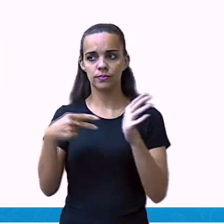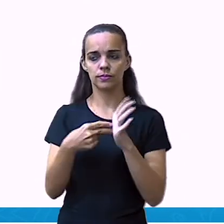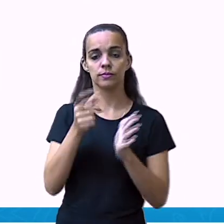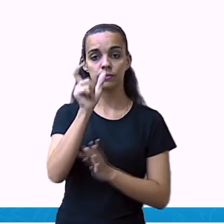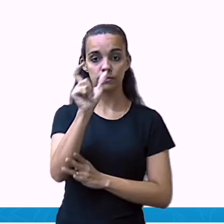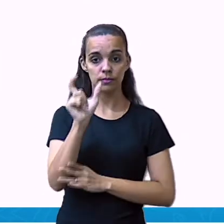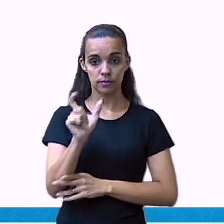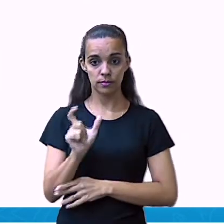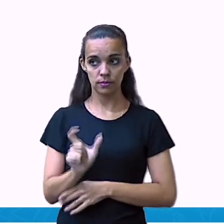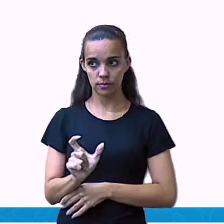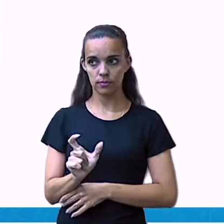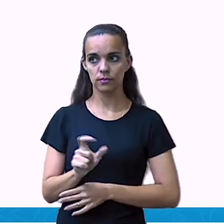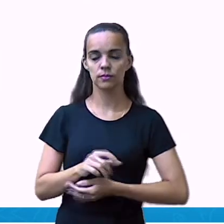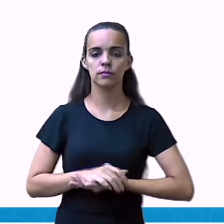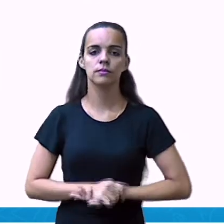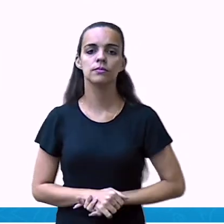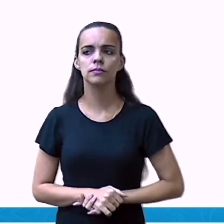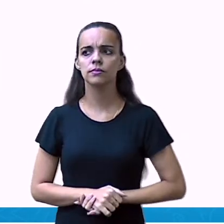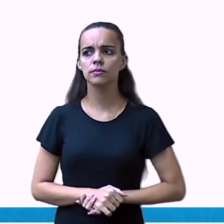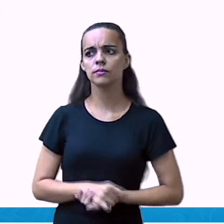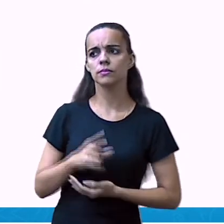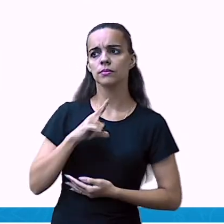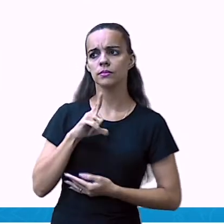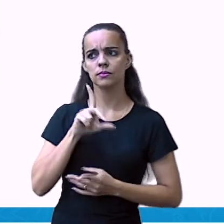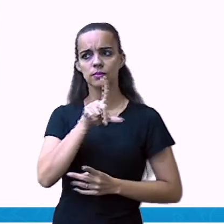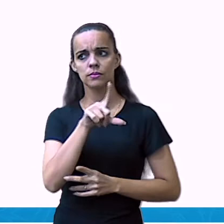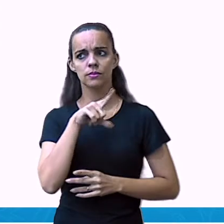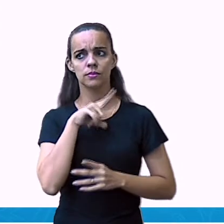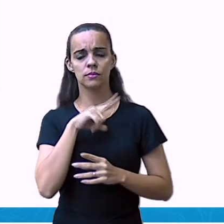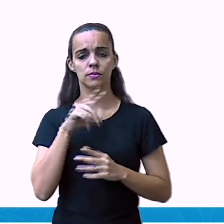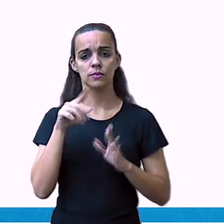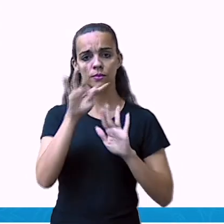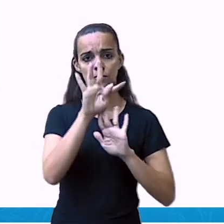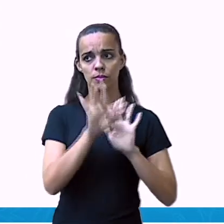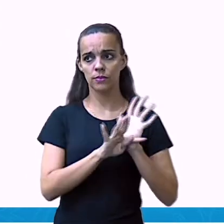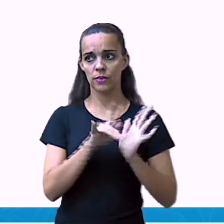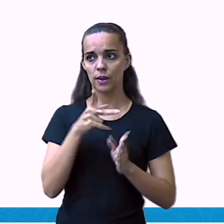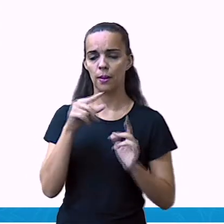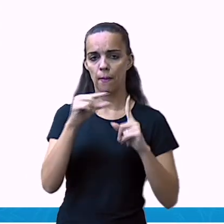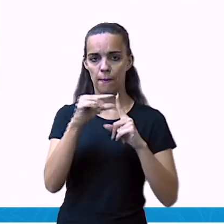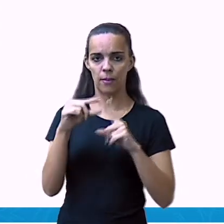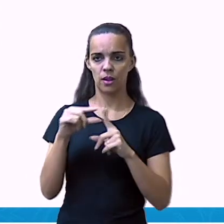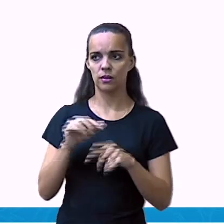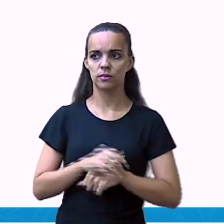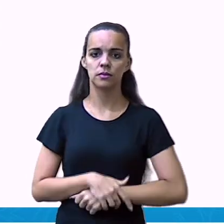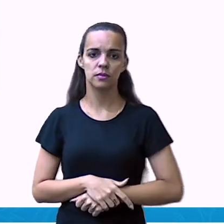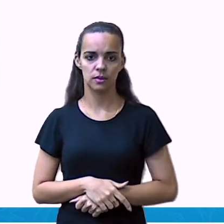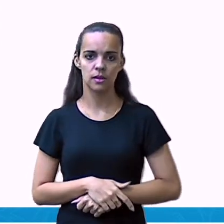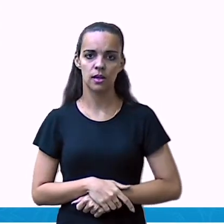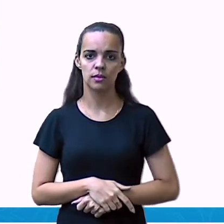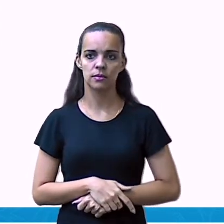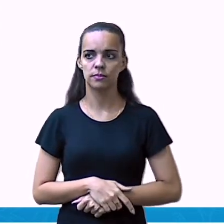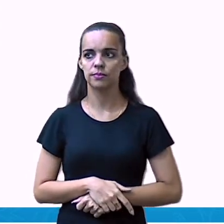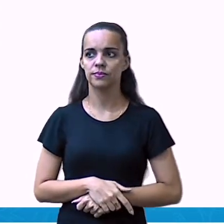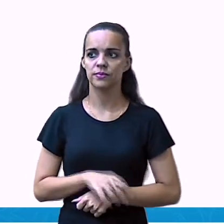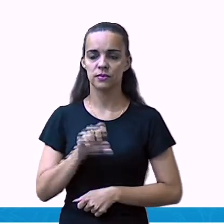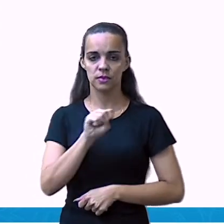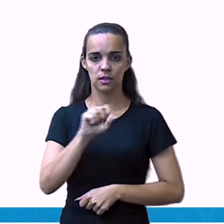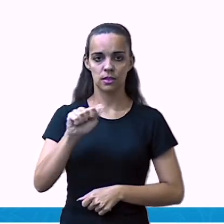de cada uma delas no texto. Então, lá no texto, temos essas palavras que já identificamos